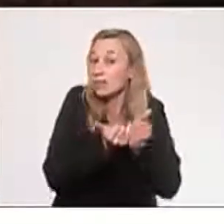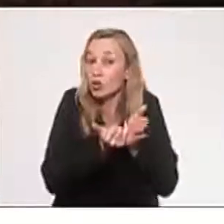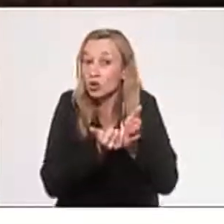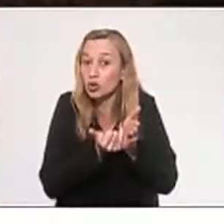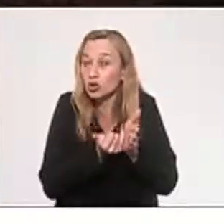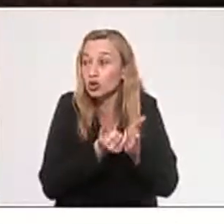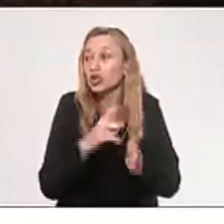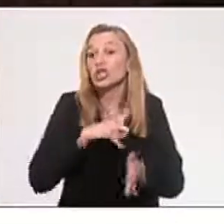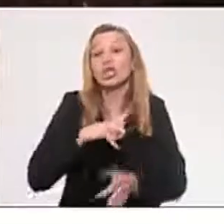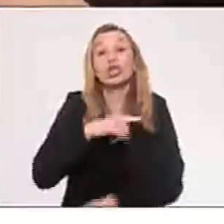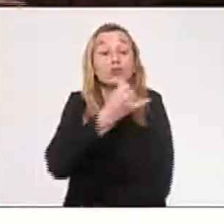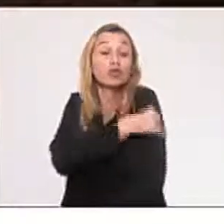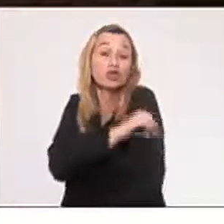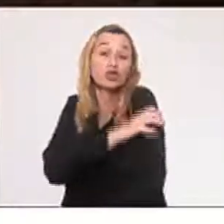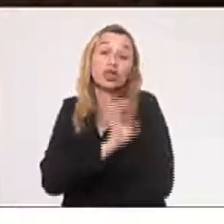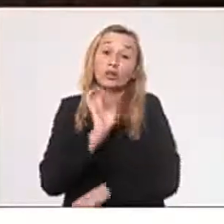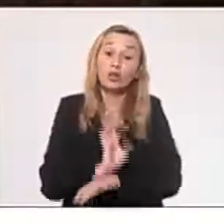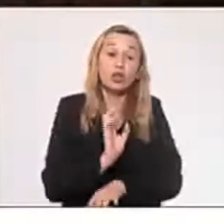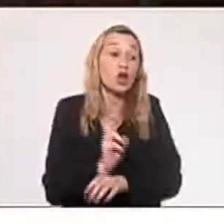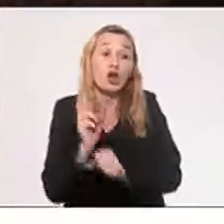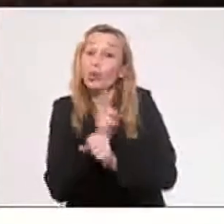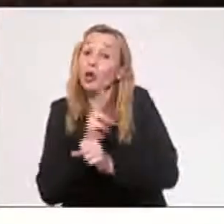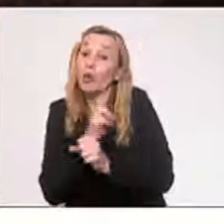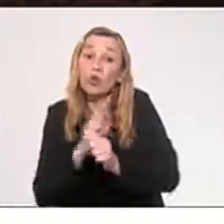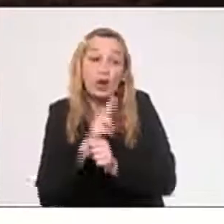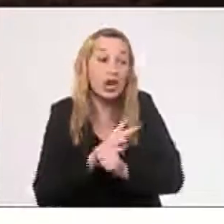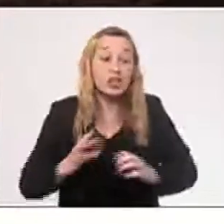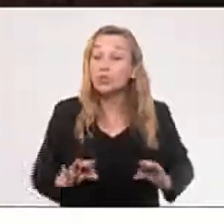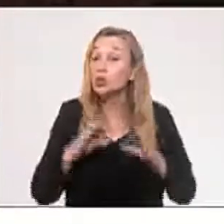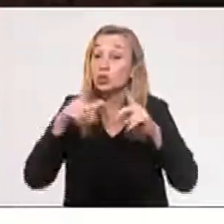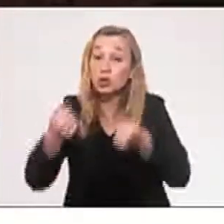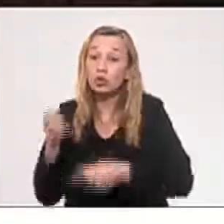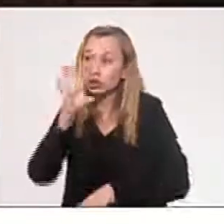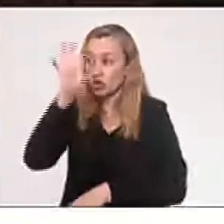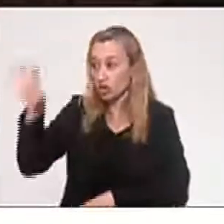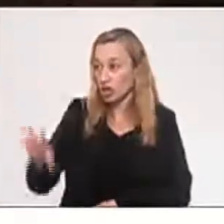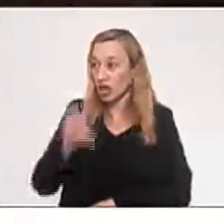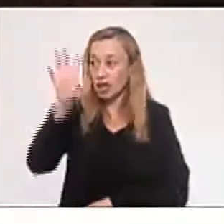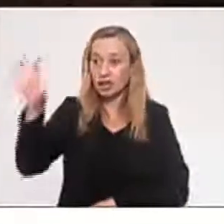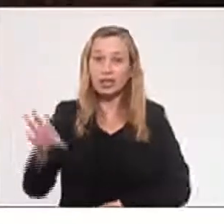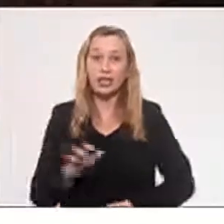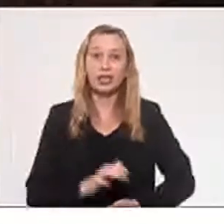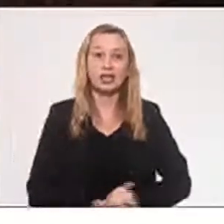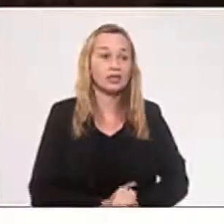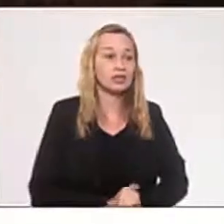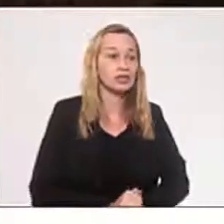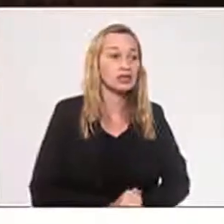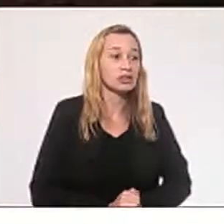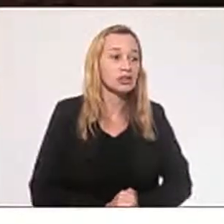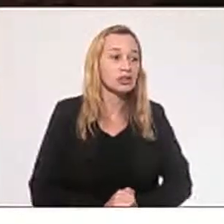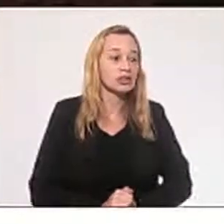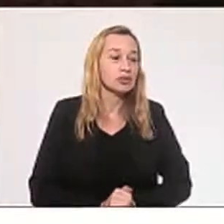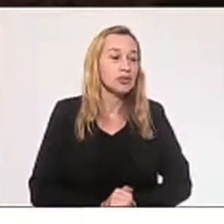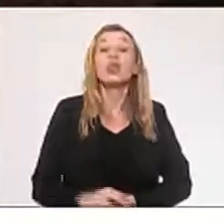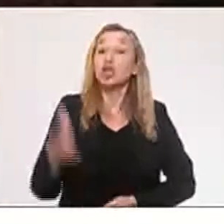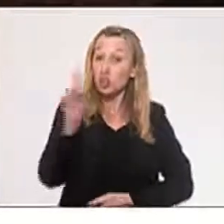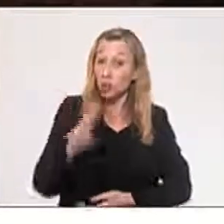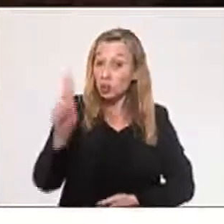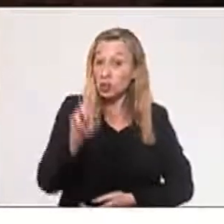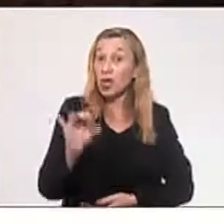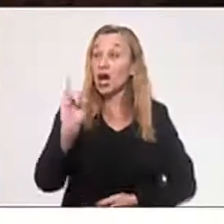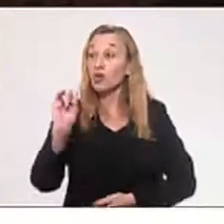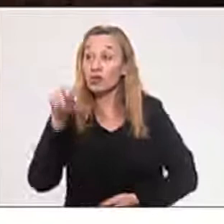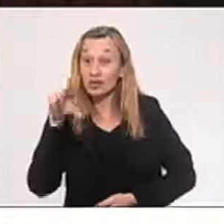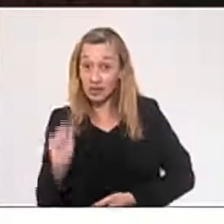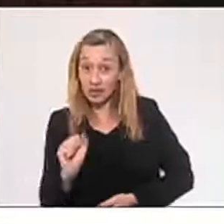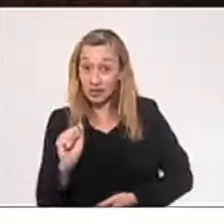no estado do Rio, procurado por todos os estados, que usa essa usina de